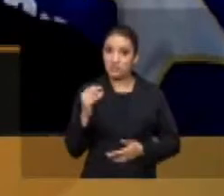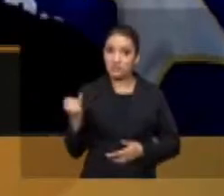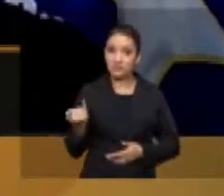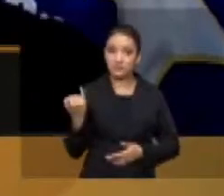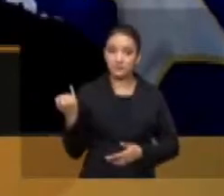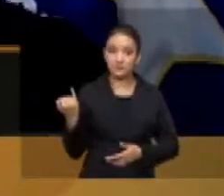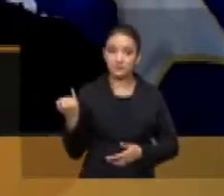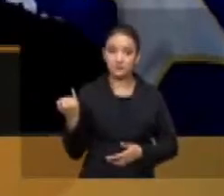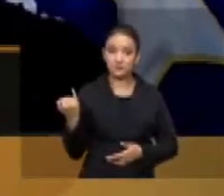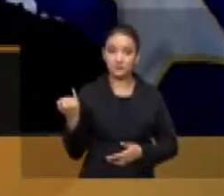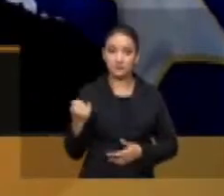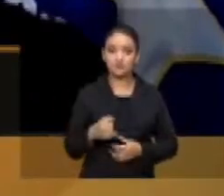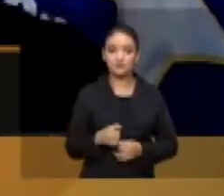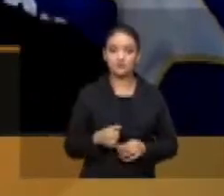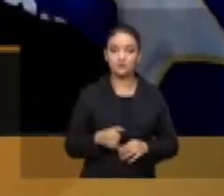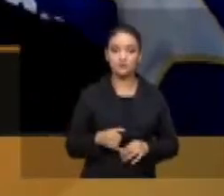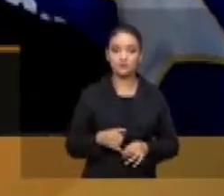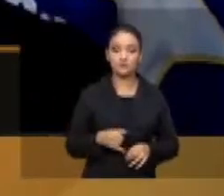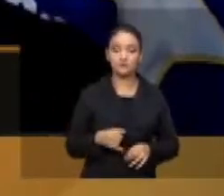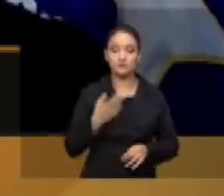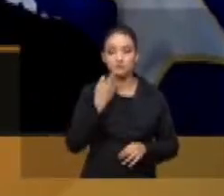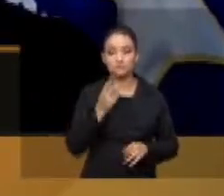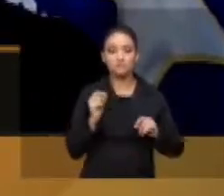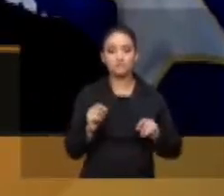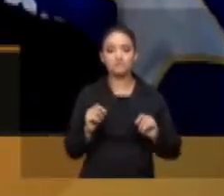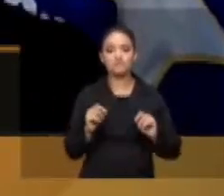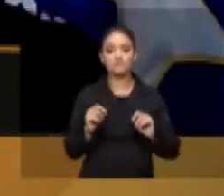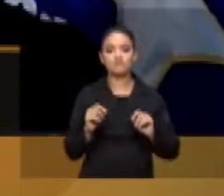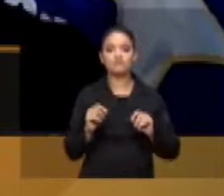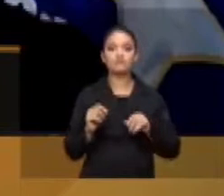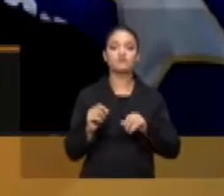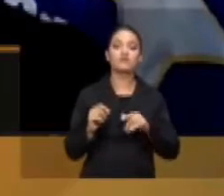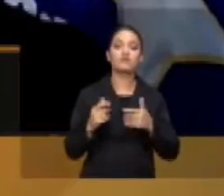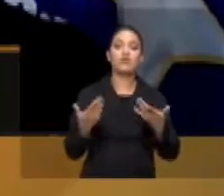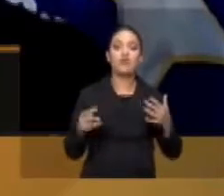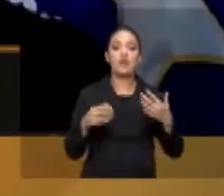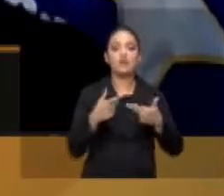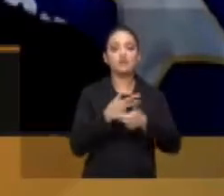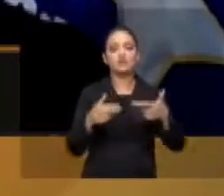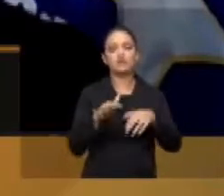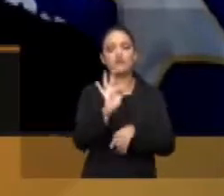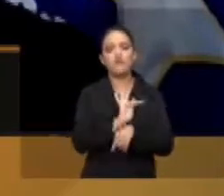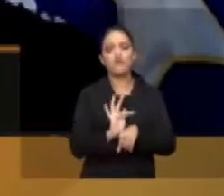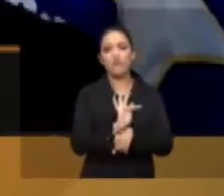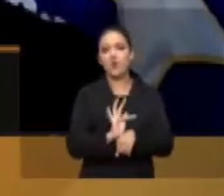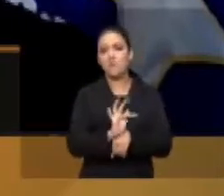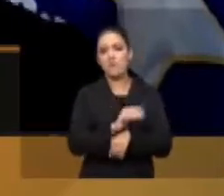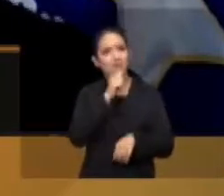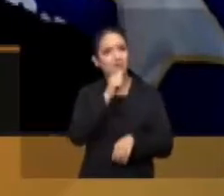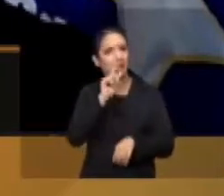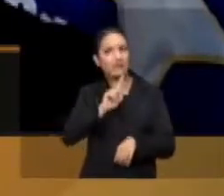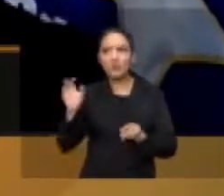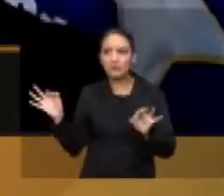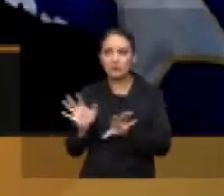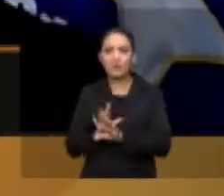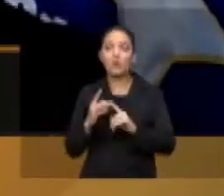relevante colocar na pauta não só o aspecto formal de uma ação civil pública ainda em curso, onde se apura a